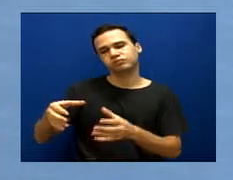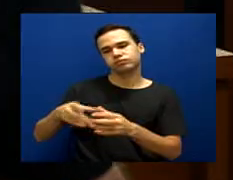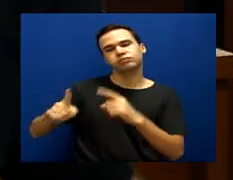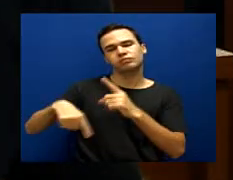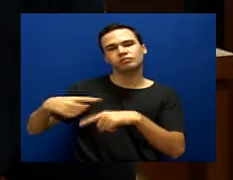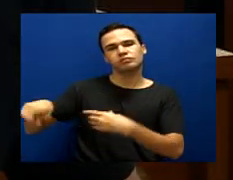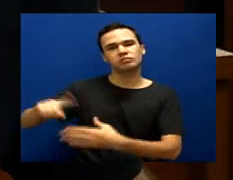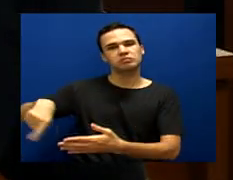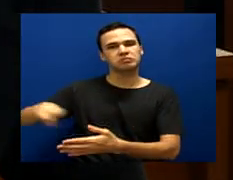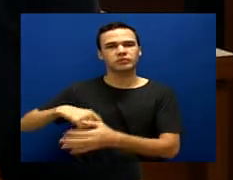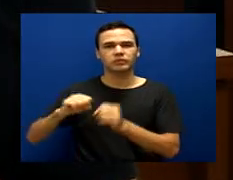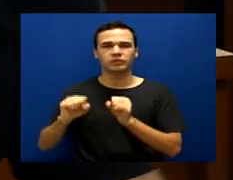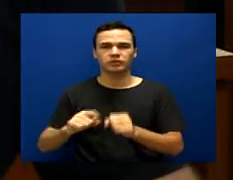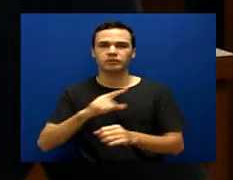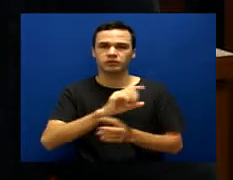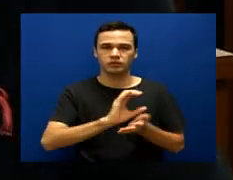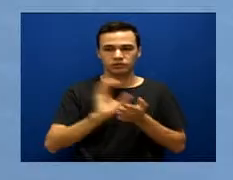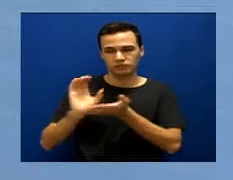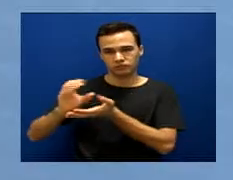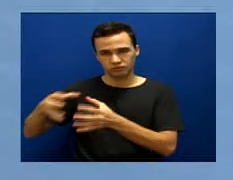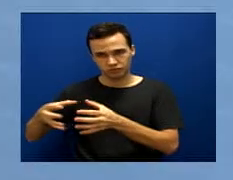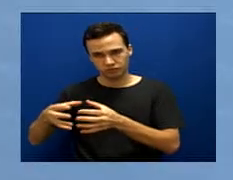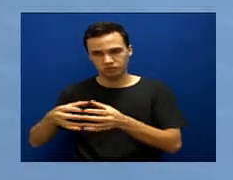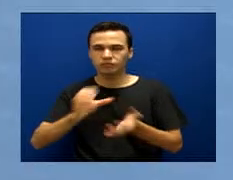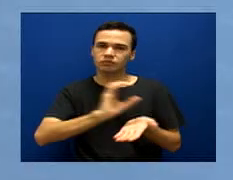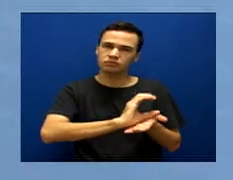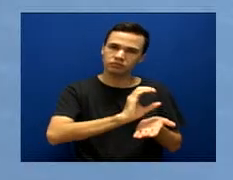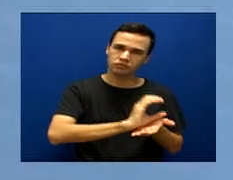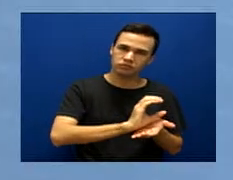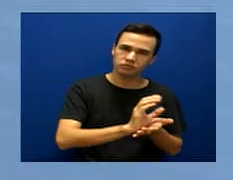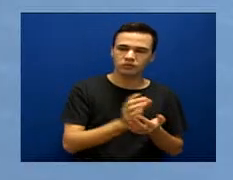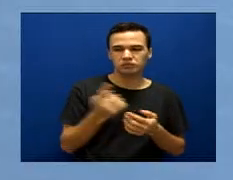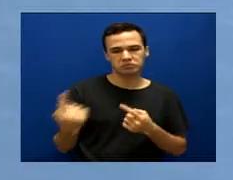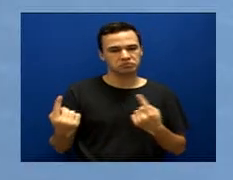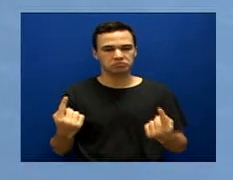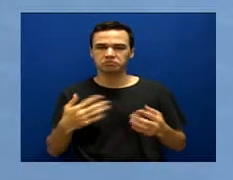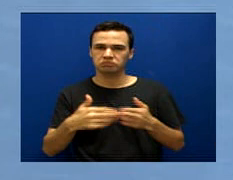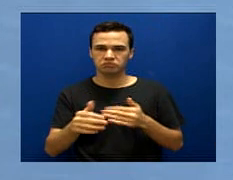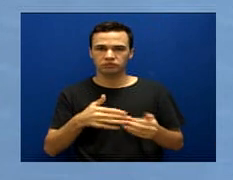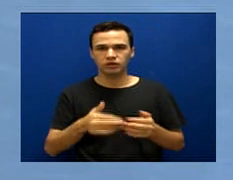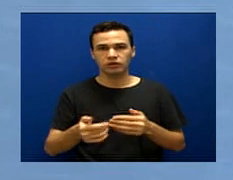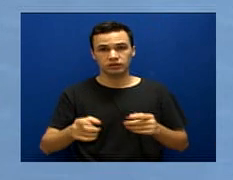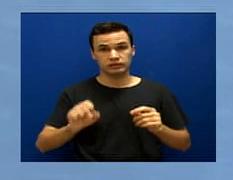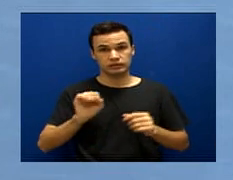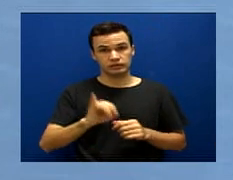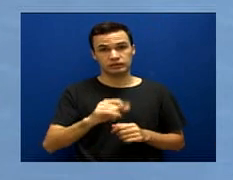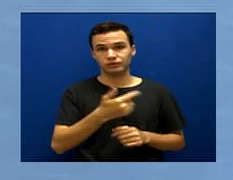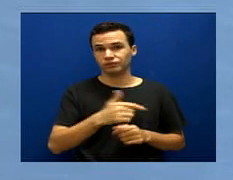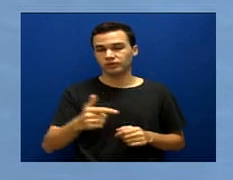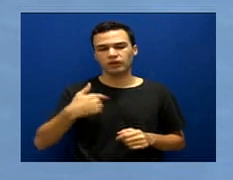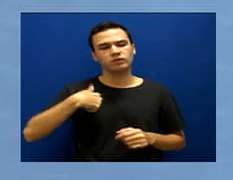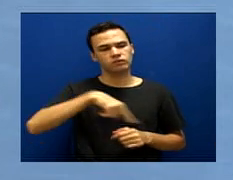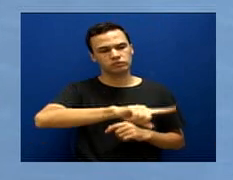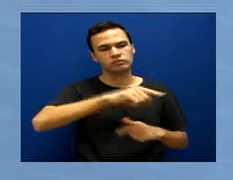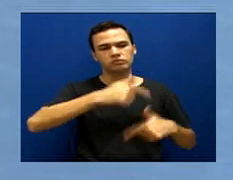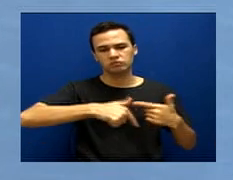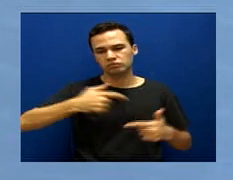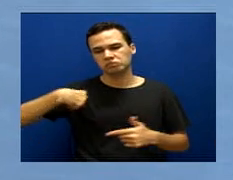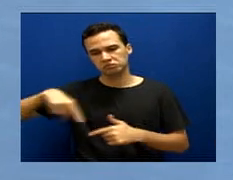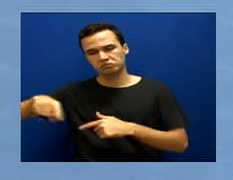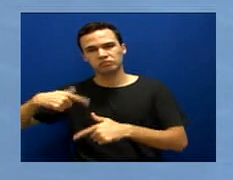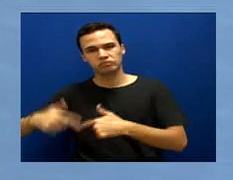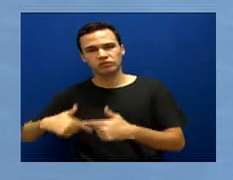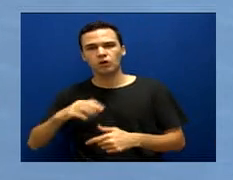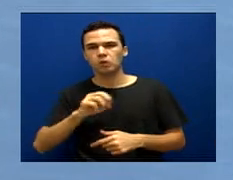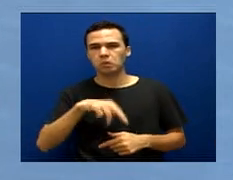o Comitê como o Conselho, uma vez criado o Conselho, tanto um quanto o outro, se não houver mais participação, se